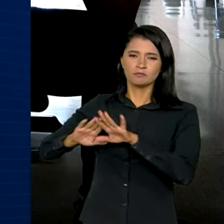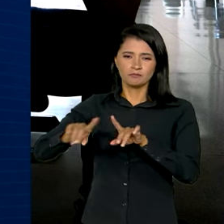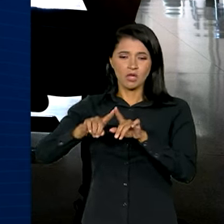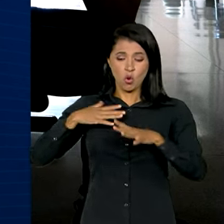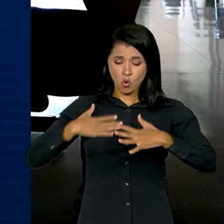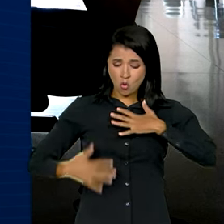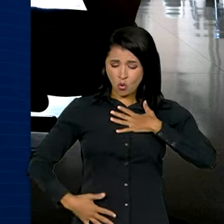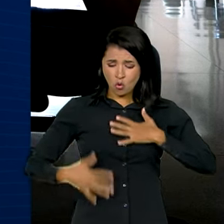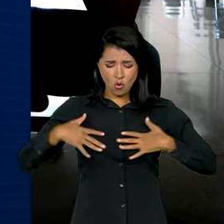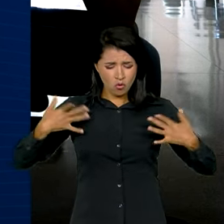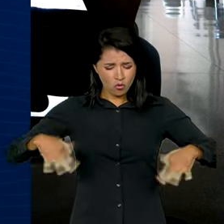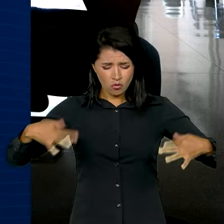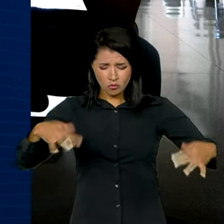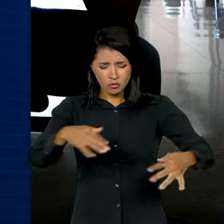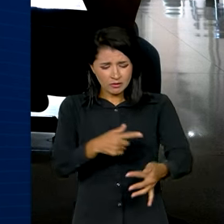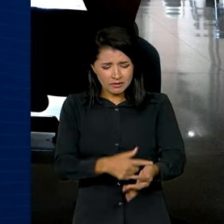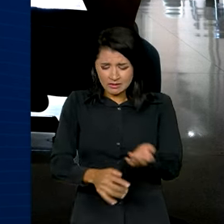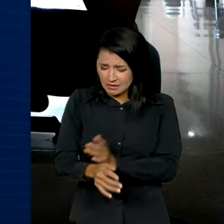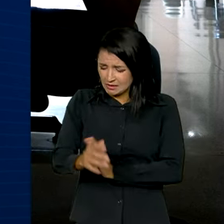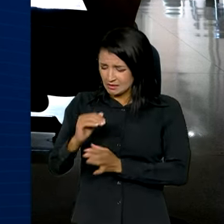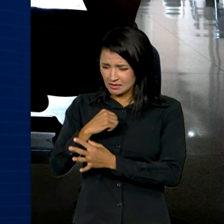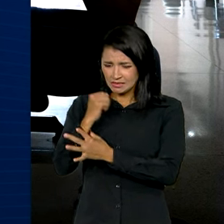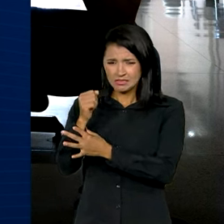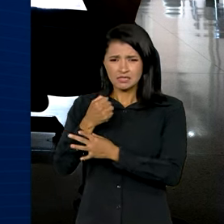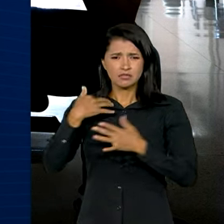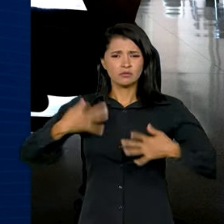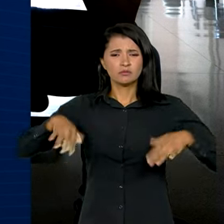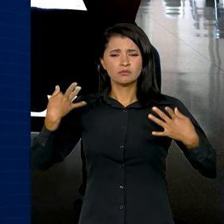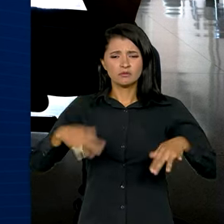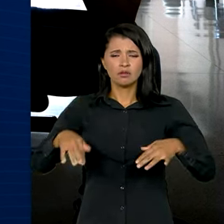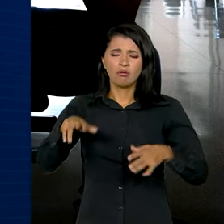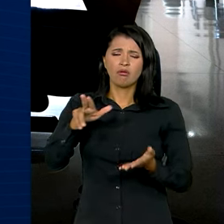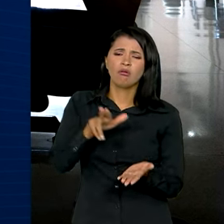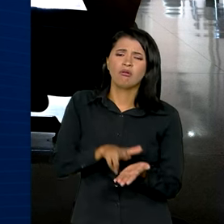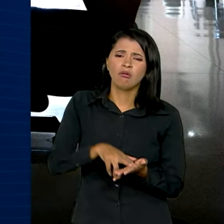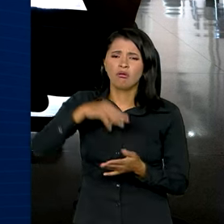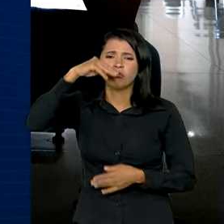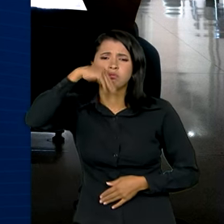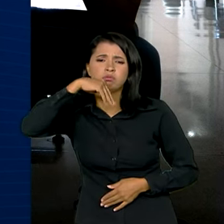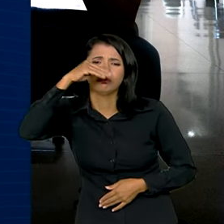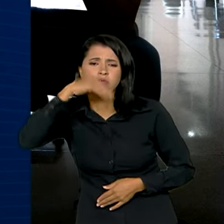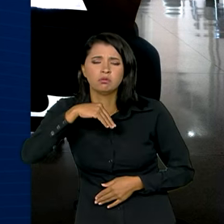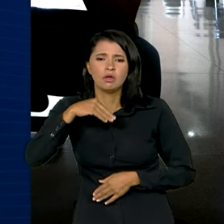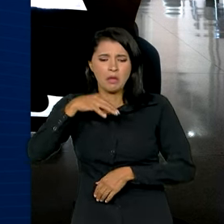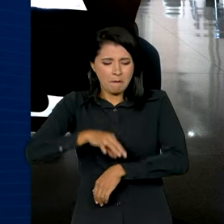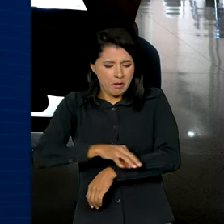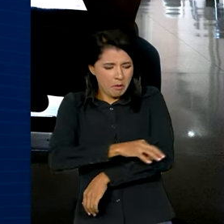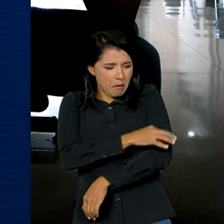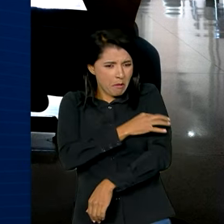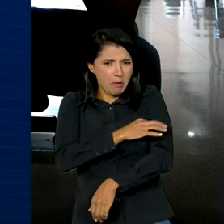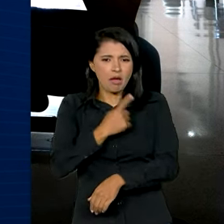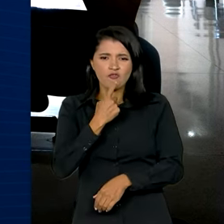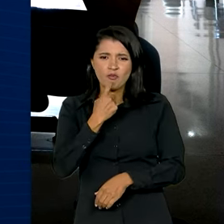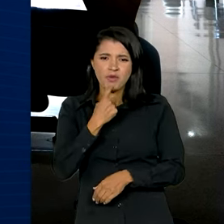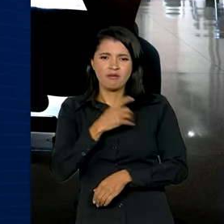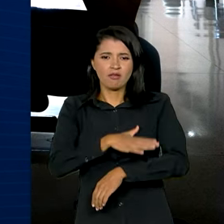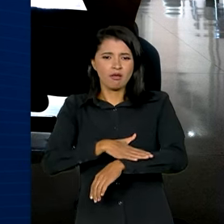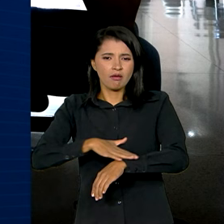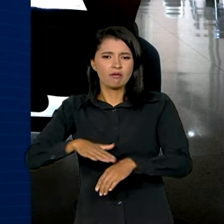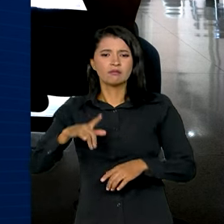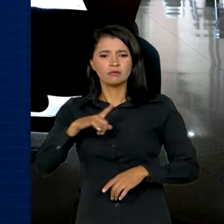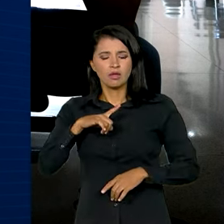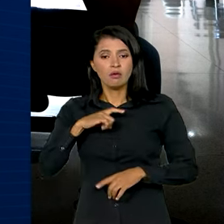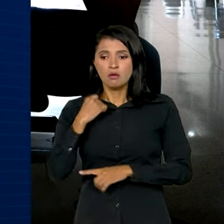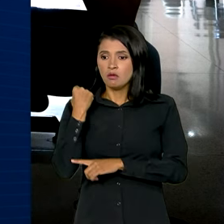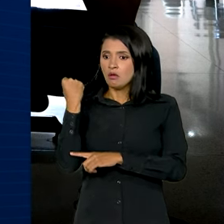no corpo e nas articulações gera prostração fraqueza e manchas vermelhas na pele os sinais de